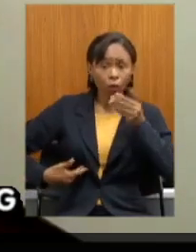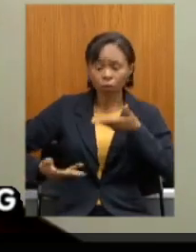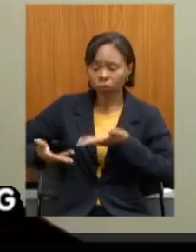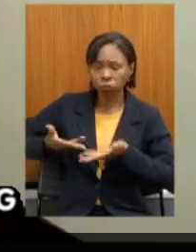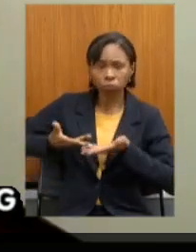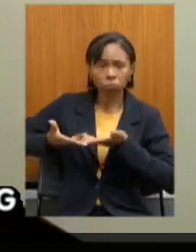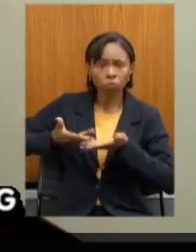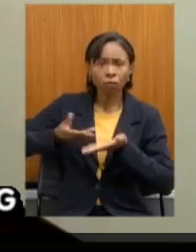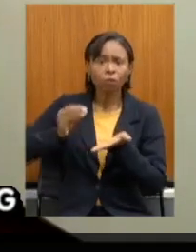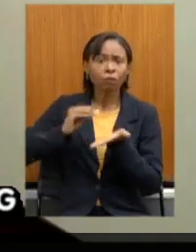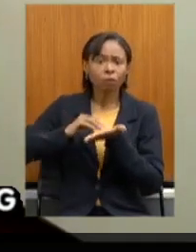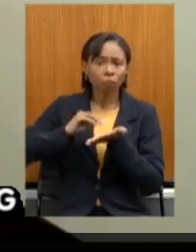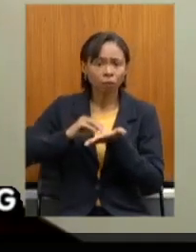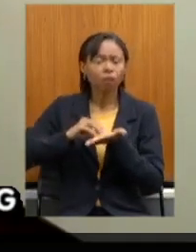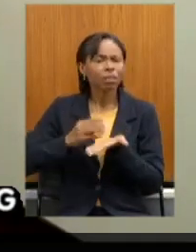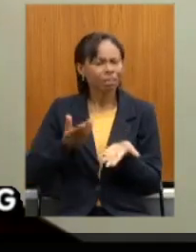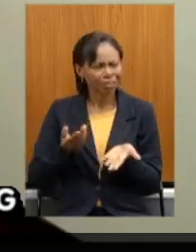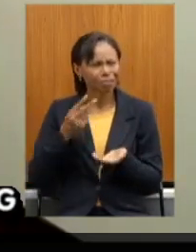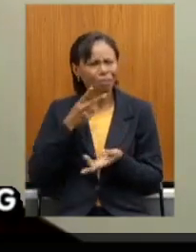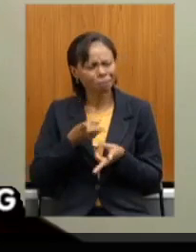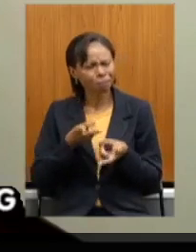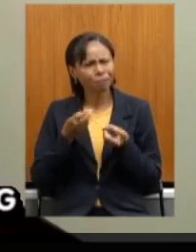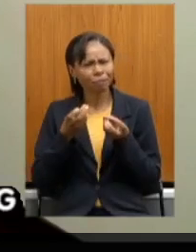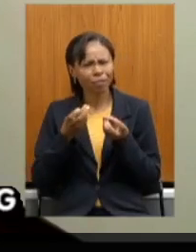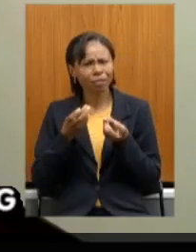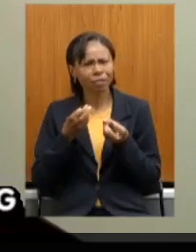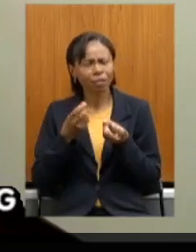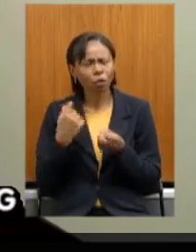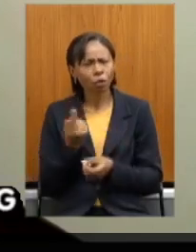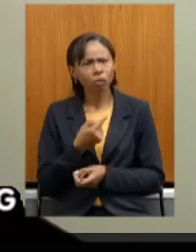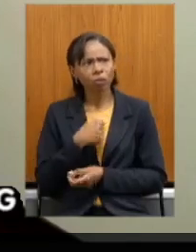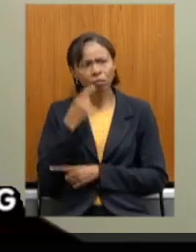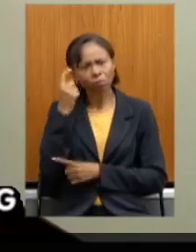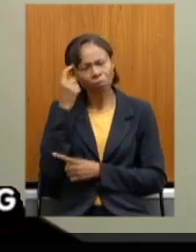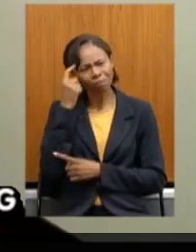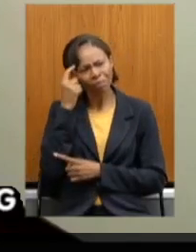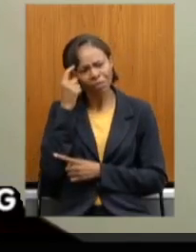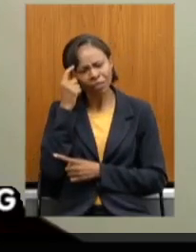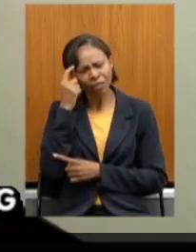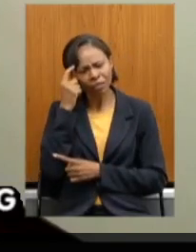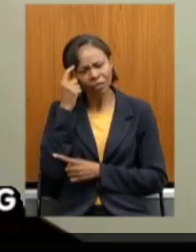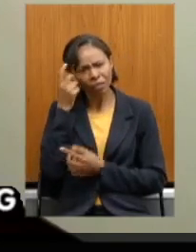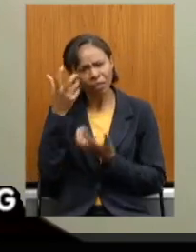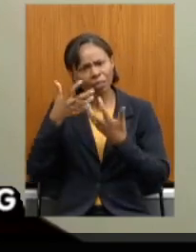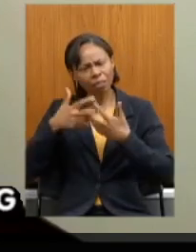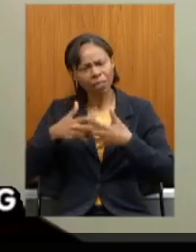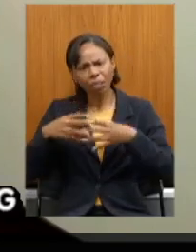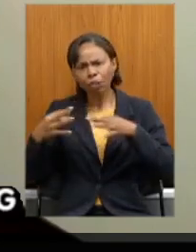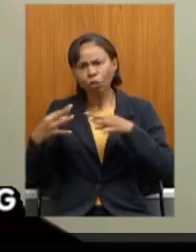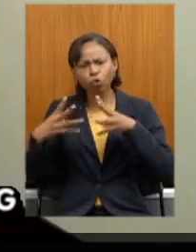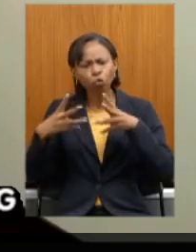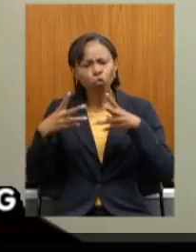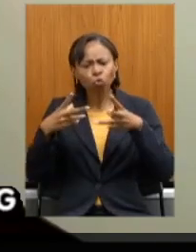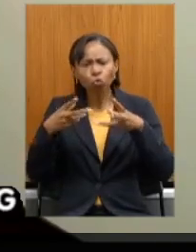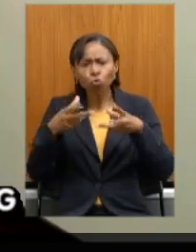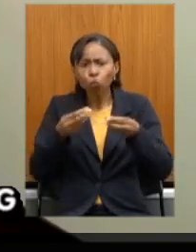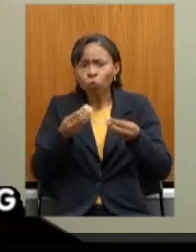isso. Em nosso modesto pensar, todos os atores do